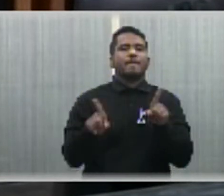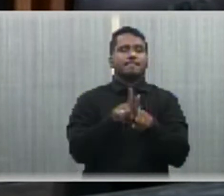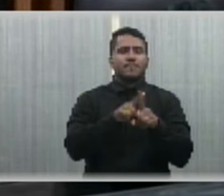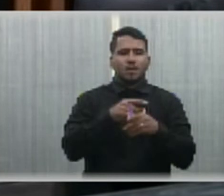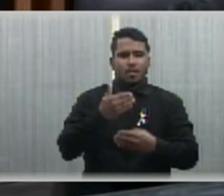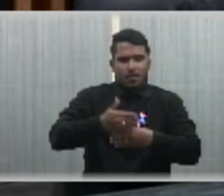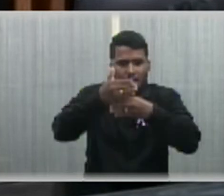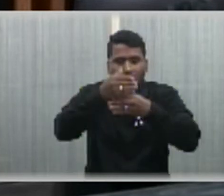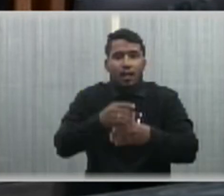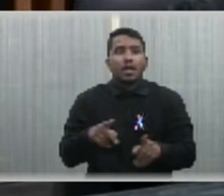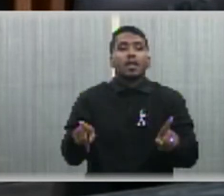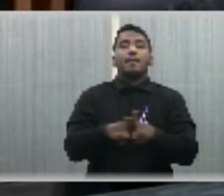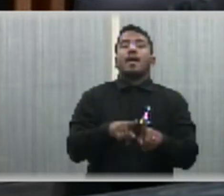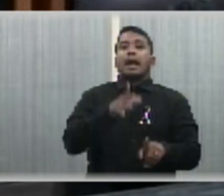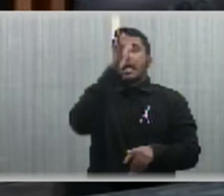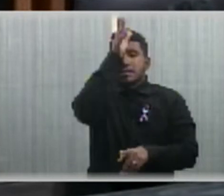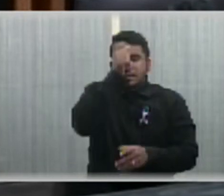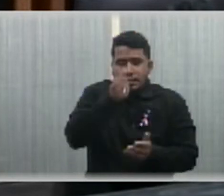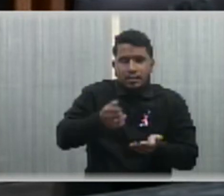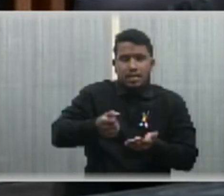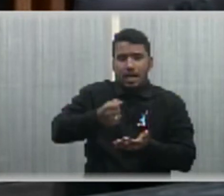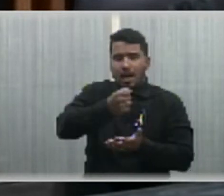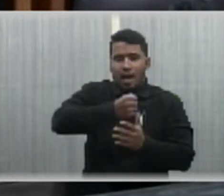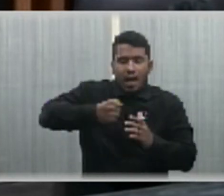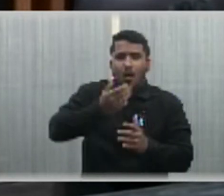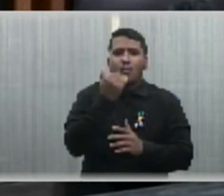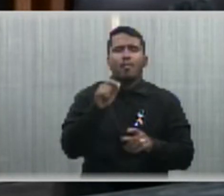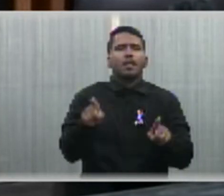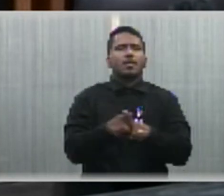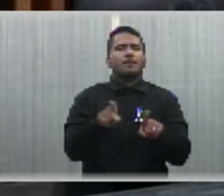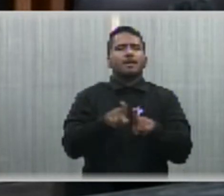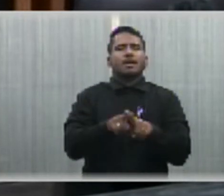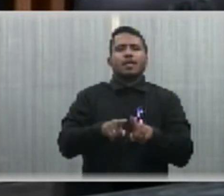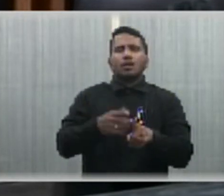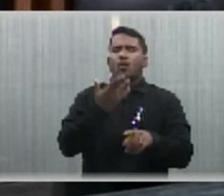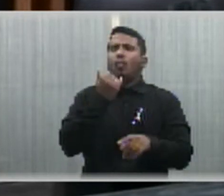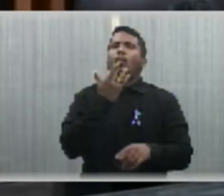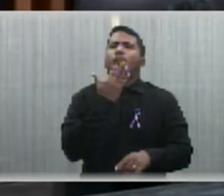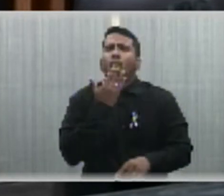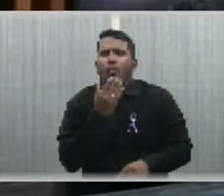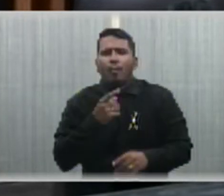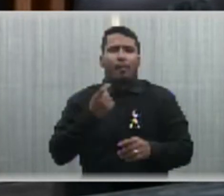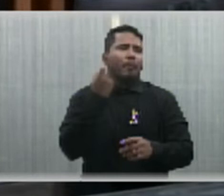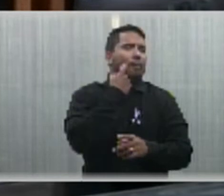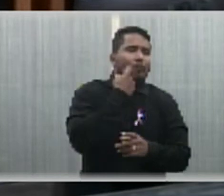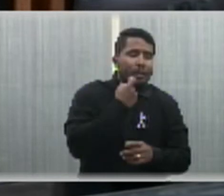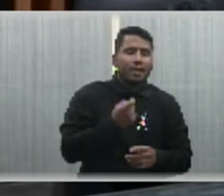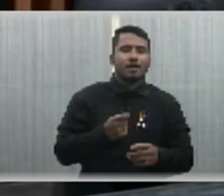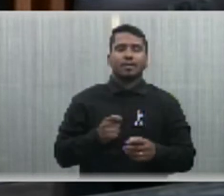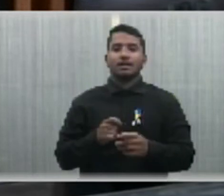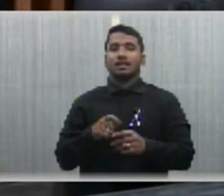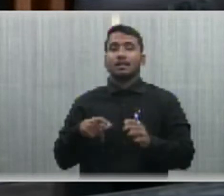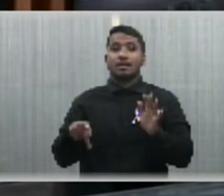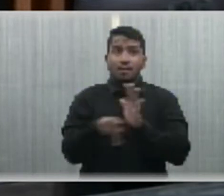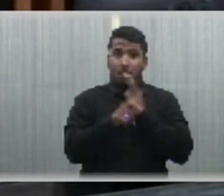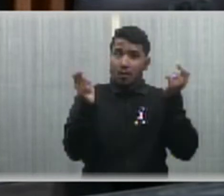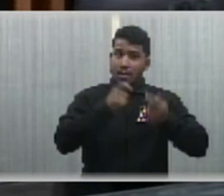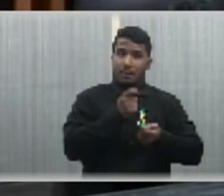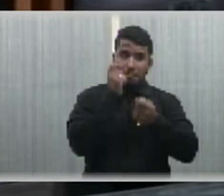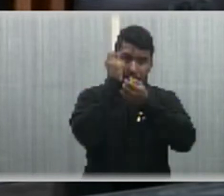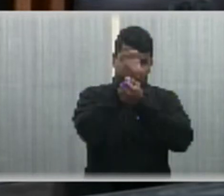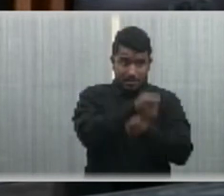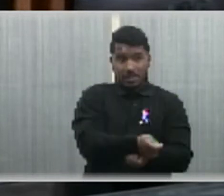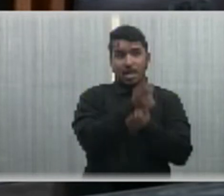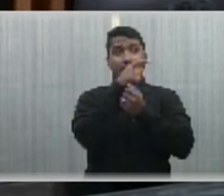para conhecer a galinha caipira, conhecer o capote, conhecer o sabor do nosso peixe pescado no Rio Parnaíba. Esse